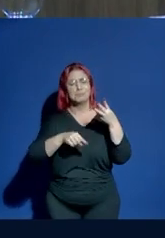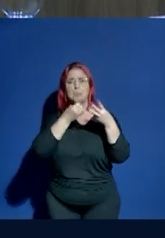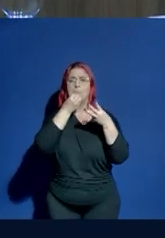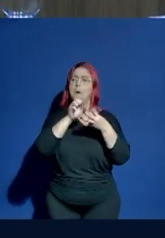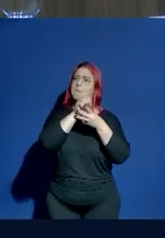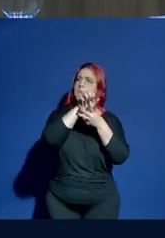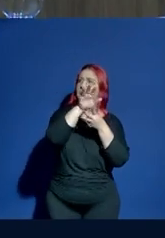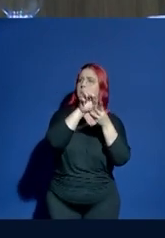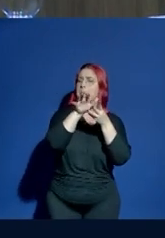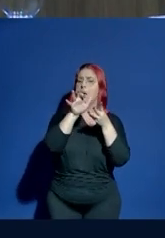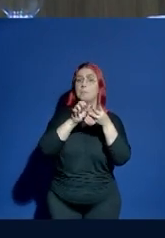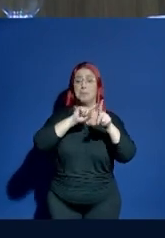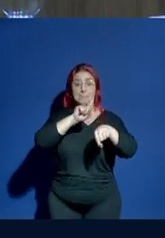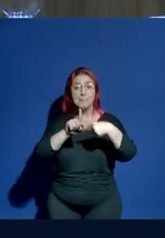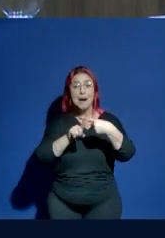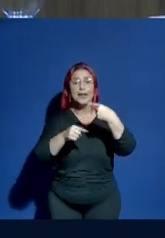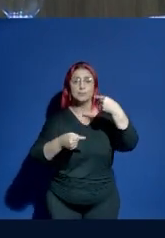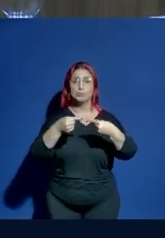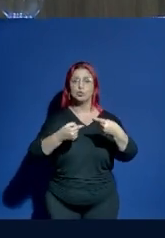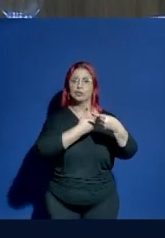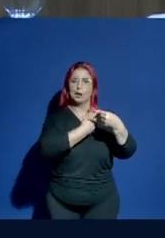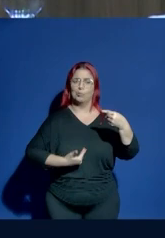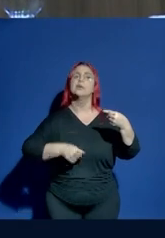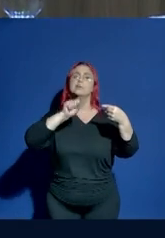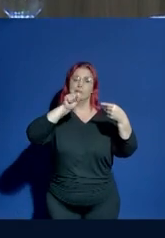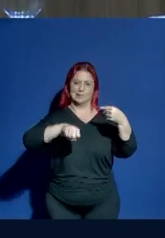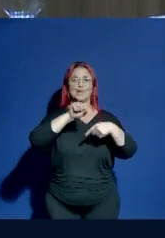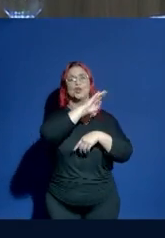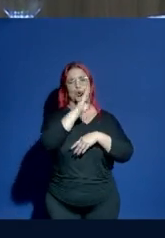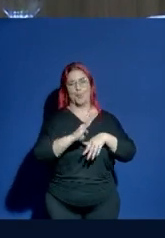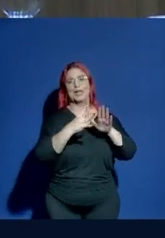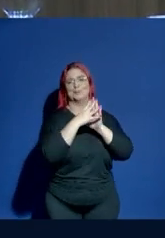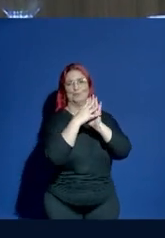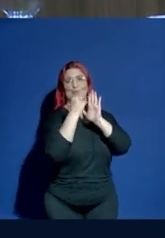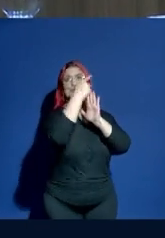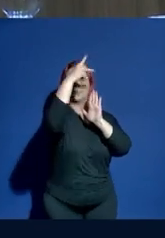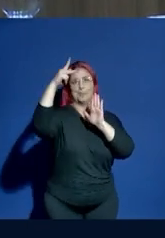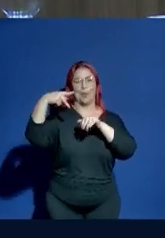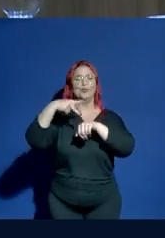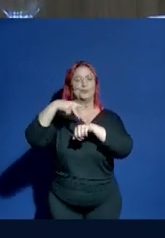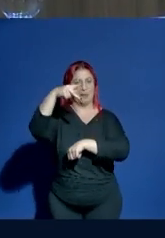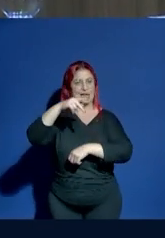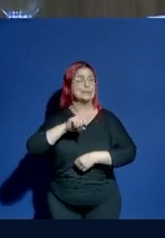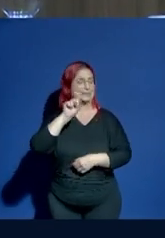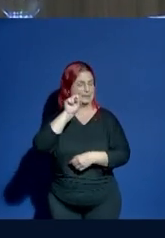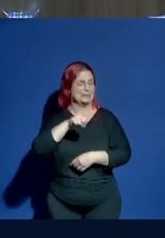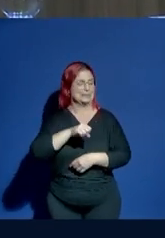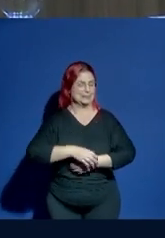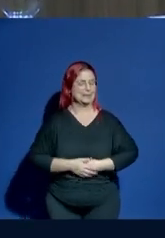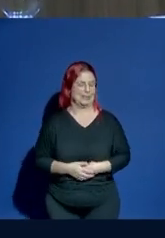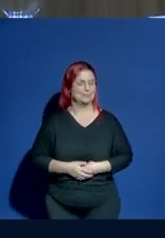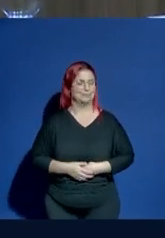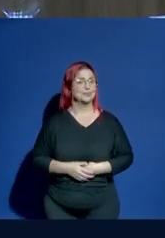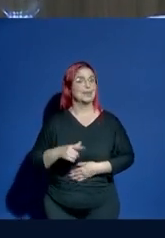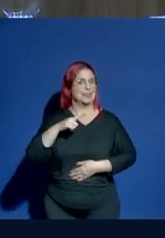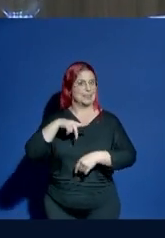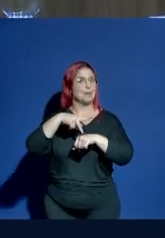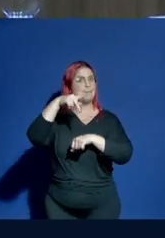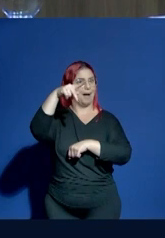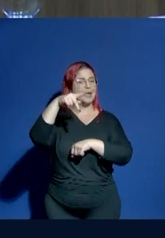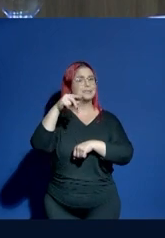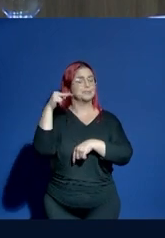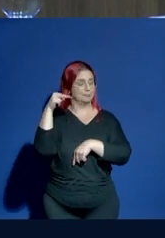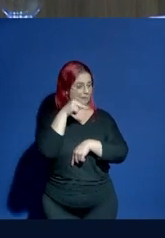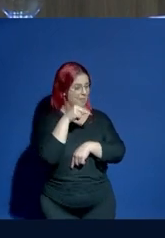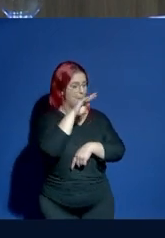as políticas públicas, eu acho que o Brasil é, sim, uma grande vitrine e está sendo usado como inspiração para alguns países importantes criarem seus programas